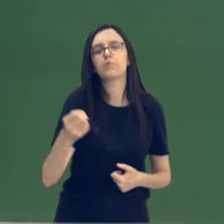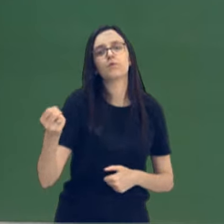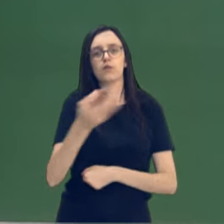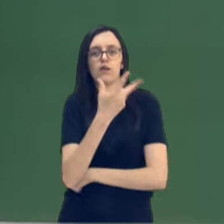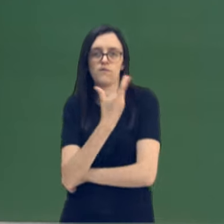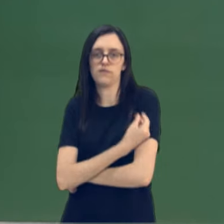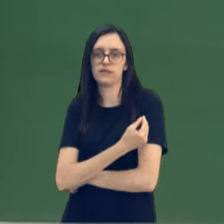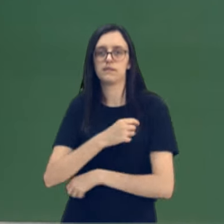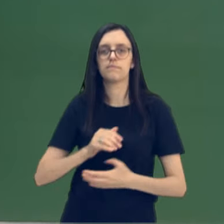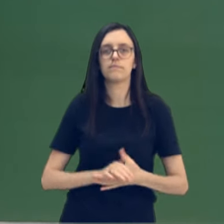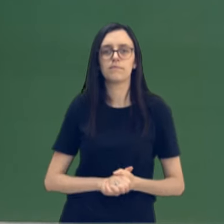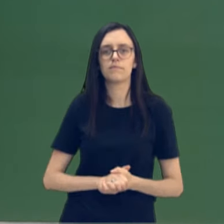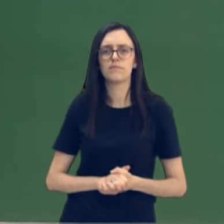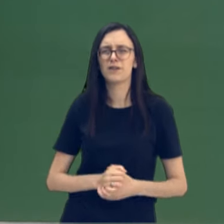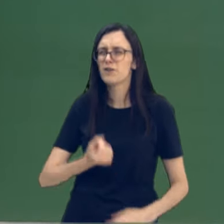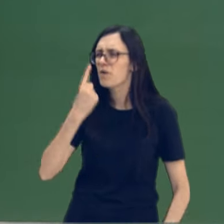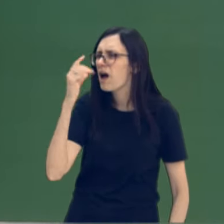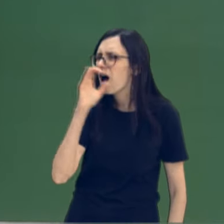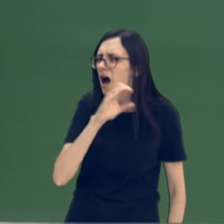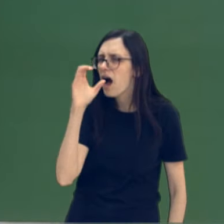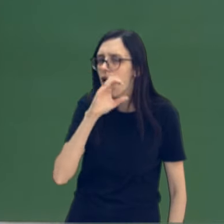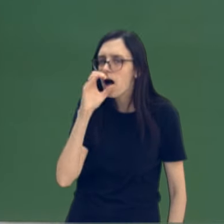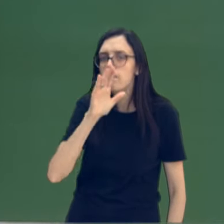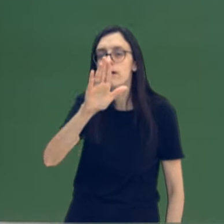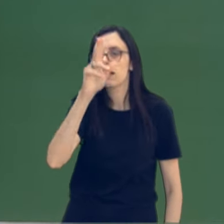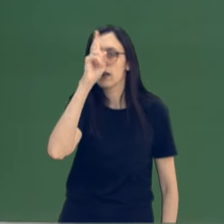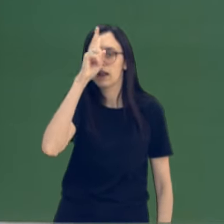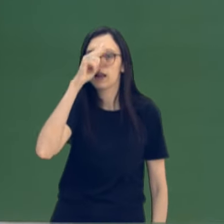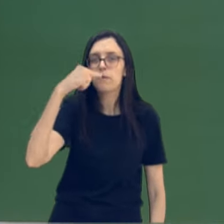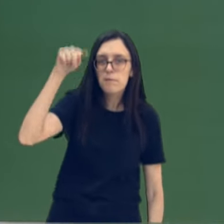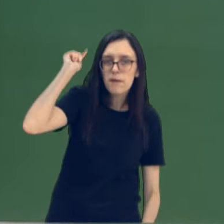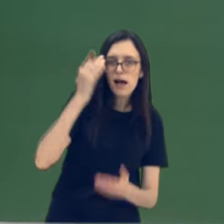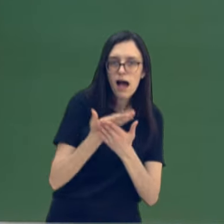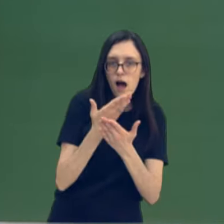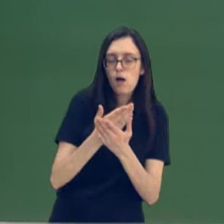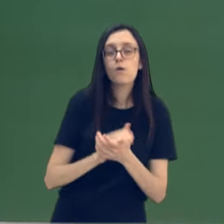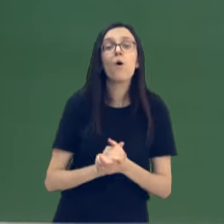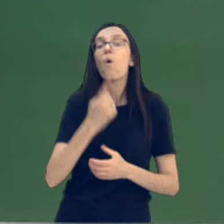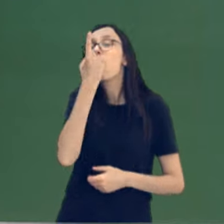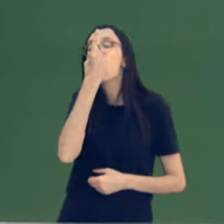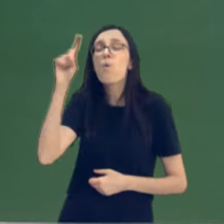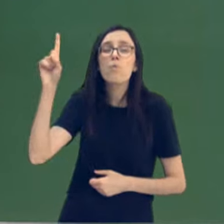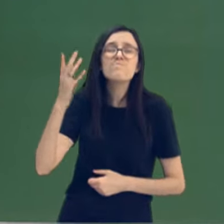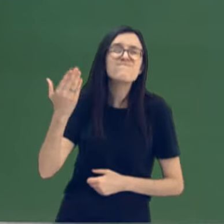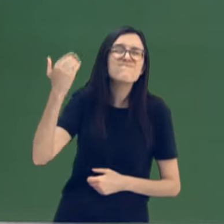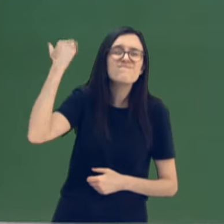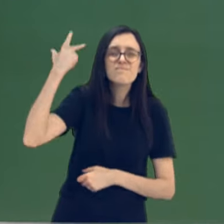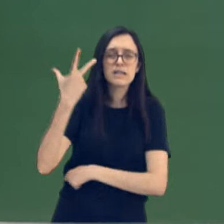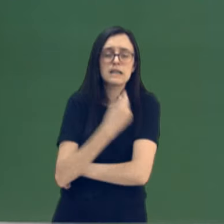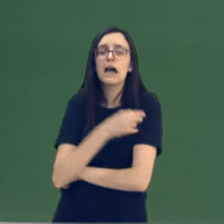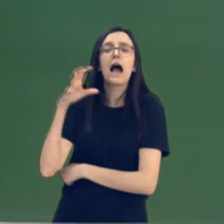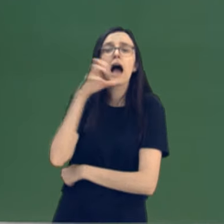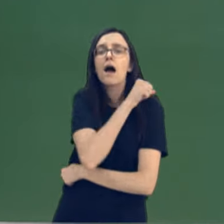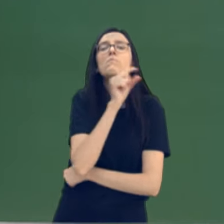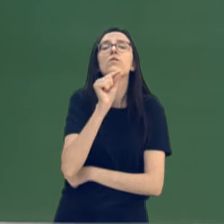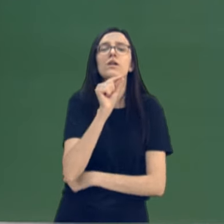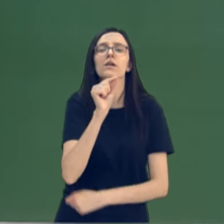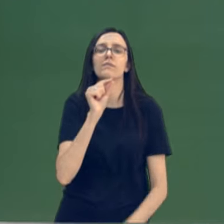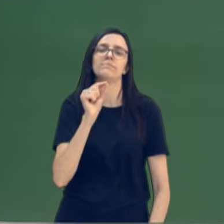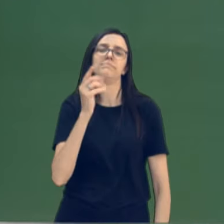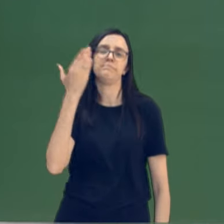vacina. Nossa, isso é muito rápido. Lembra da aula que eu falei? A última vez que uma vacina foi produzida de maneira super rápida demorou 5